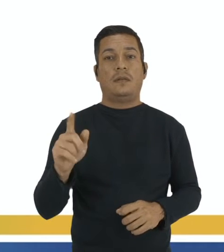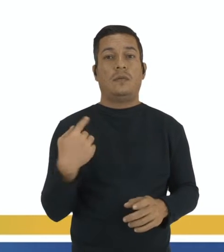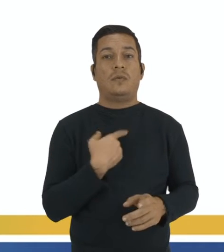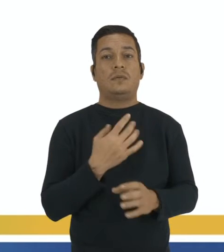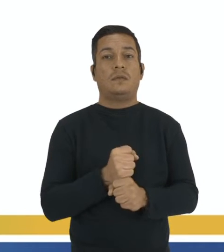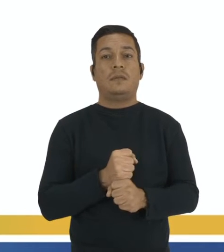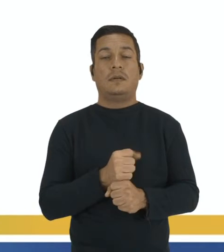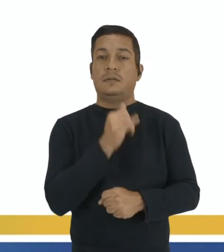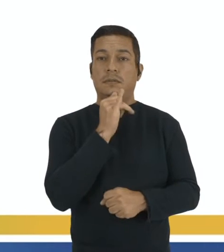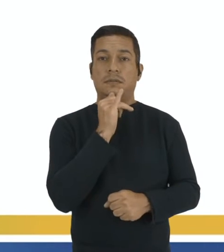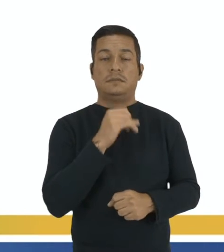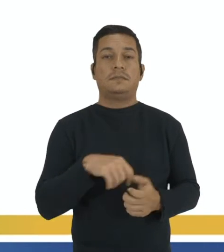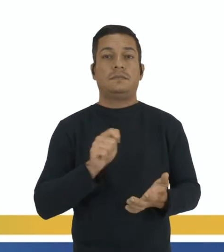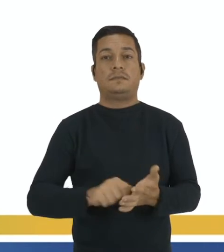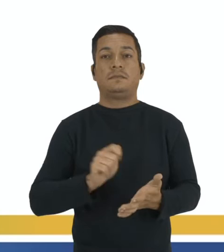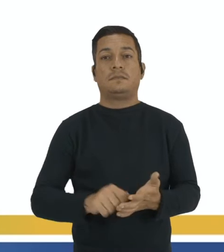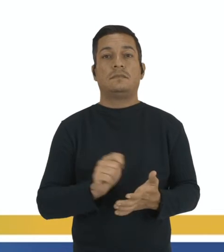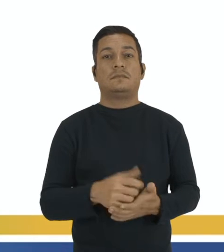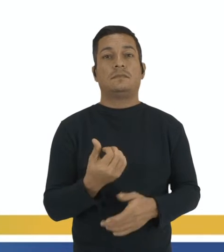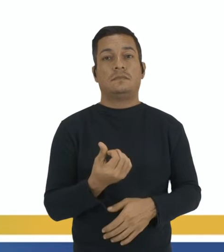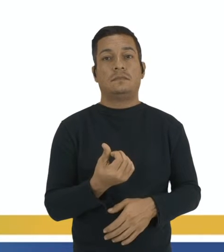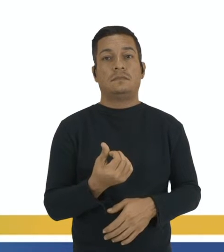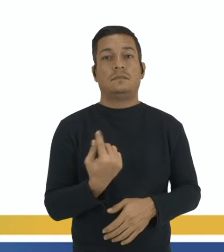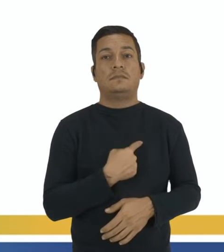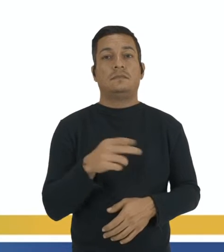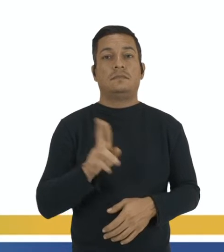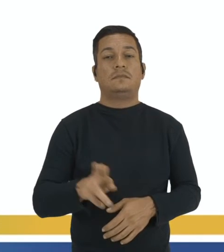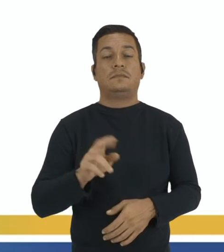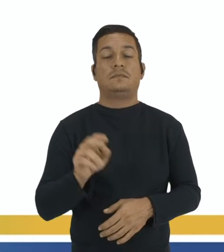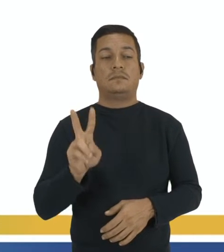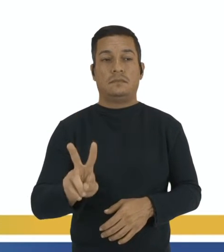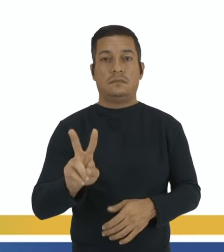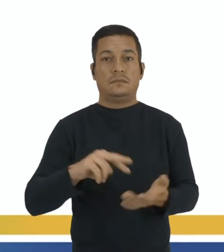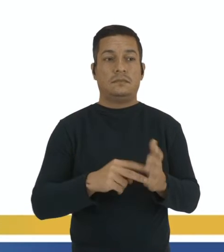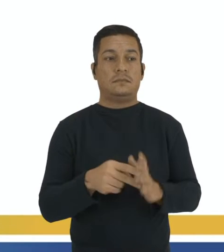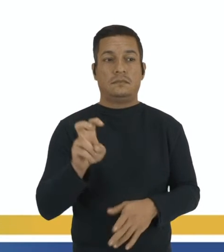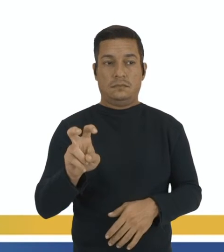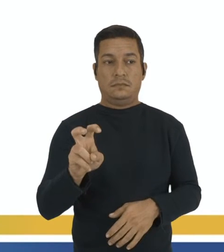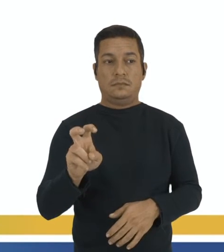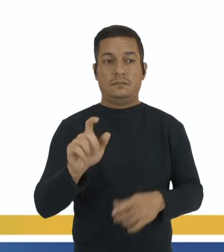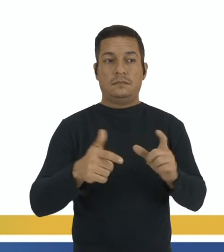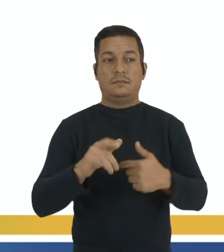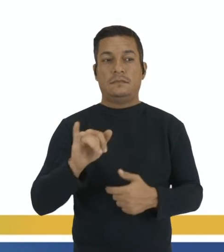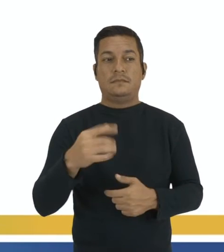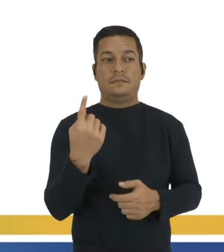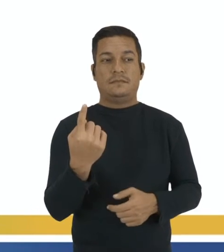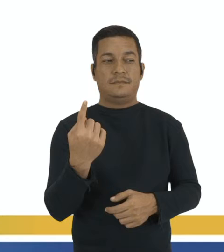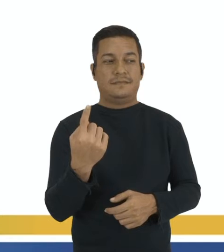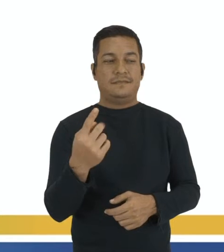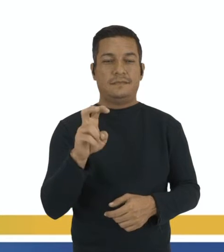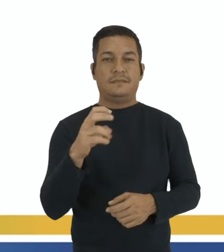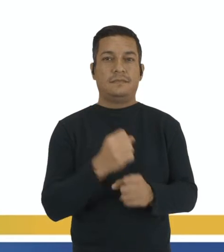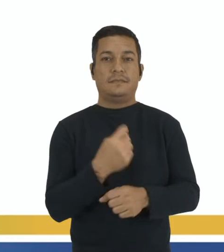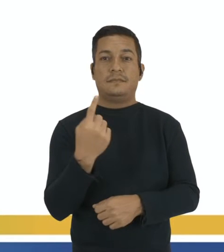bem? Então, por exemplo, para escrever o 6, nós iríamos colocar o V, que vale 5, e a letra I, que vale 1. 5